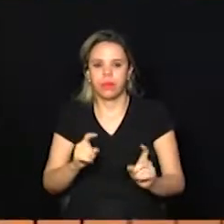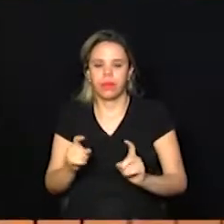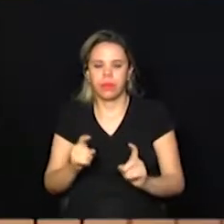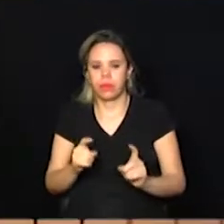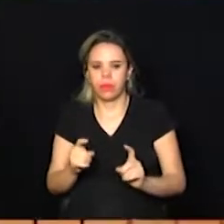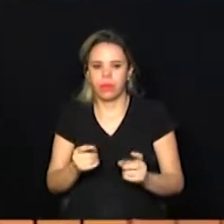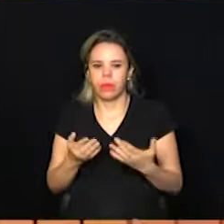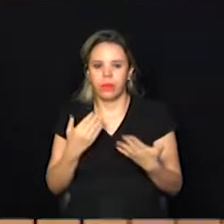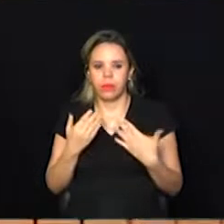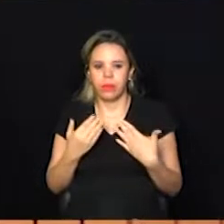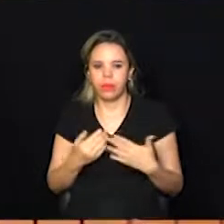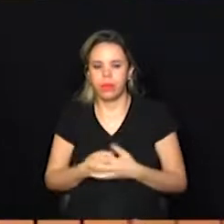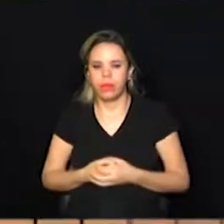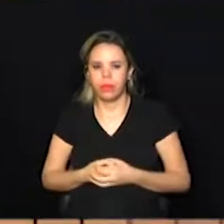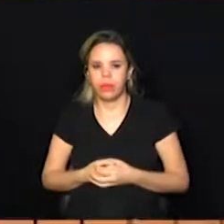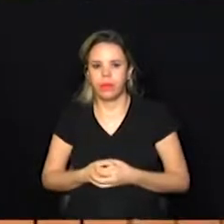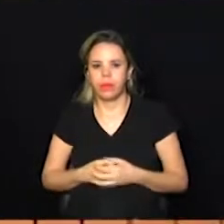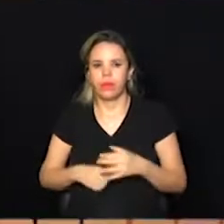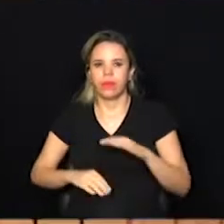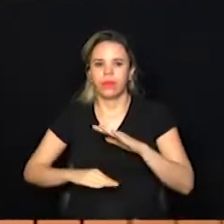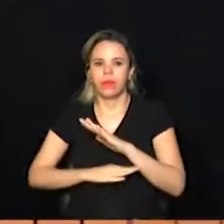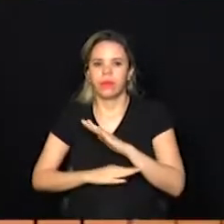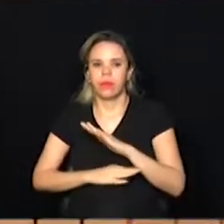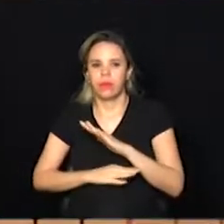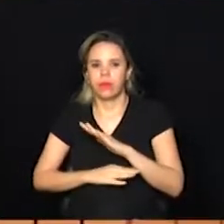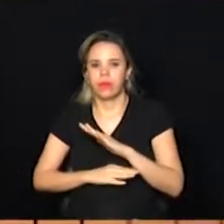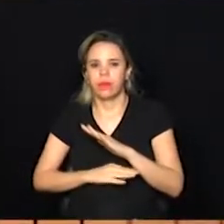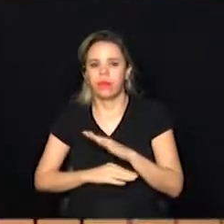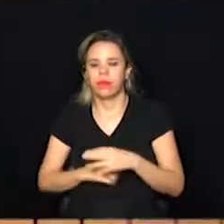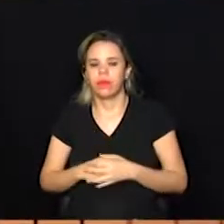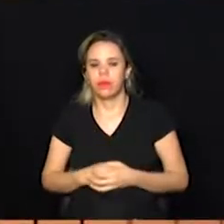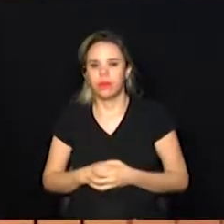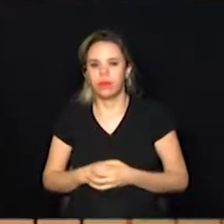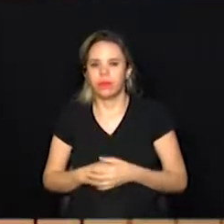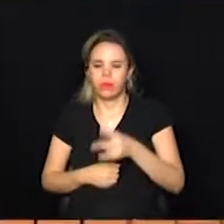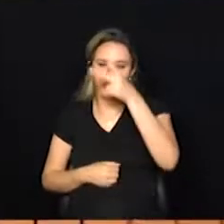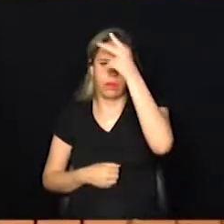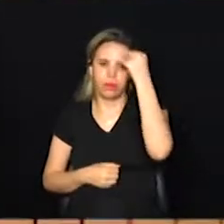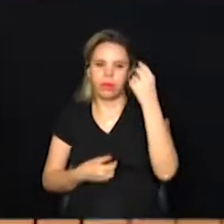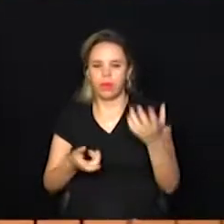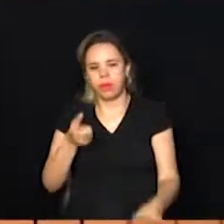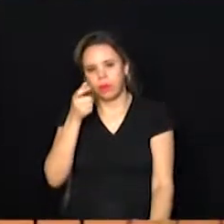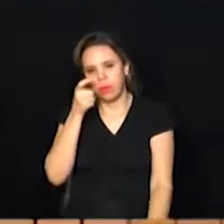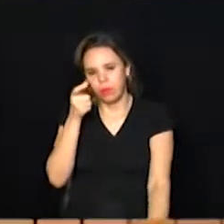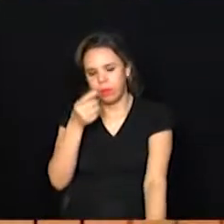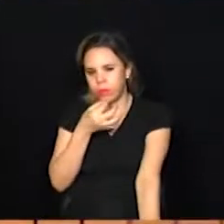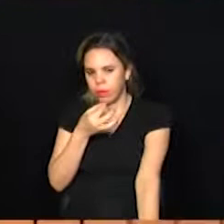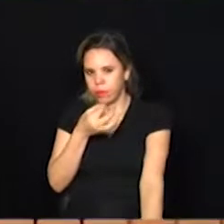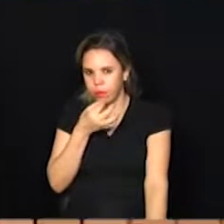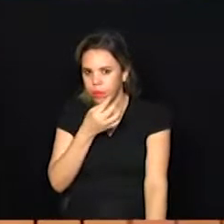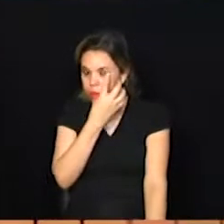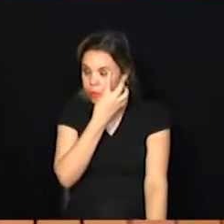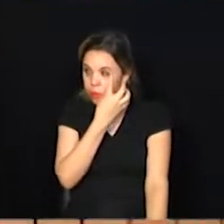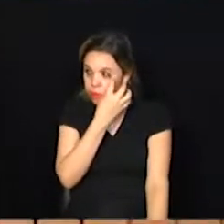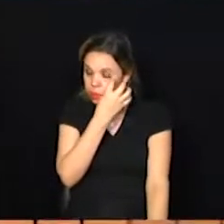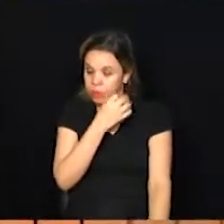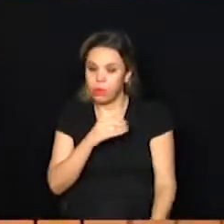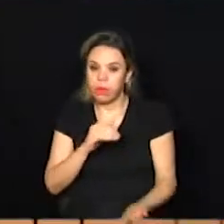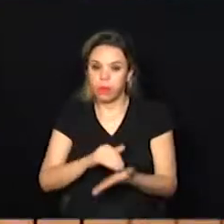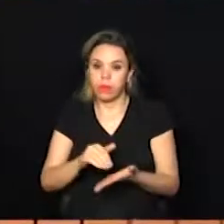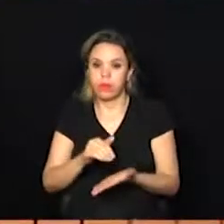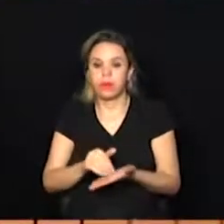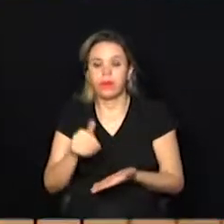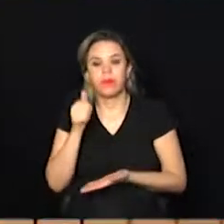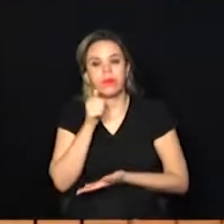esse debate entre o legislativo e o executivo, e queremos ouvir, então, a